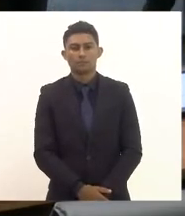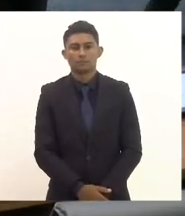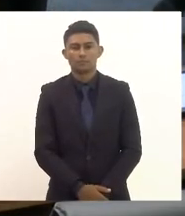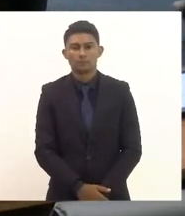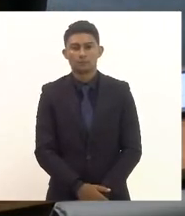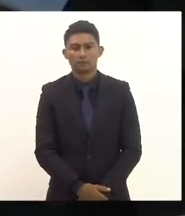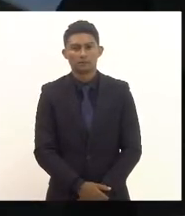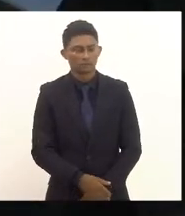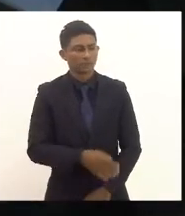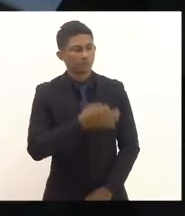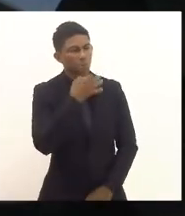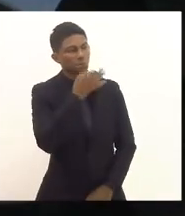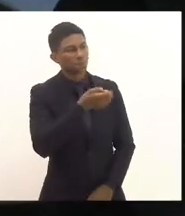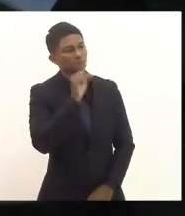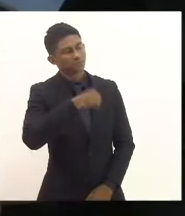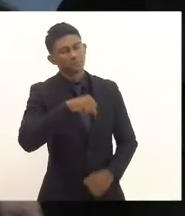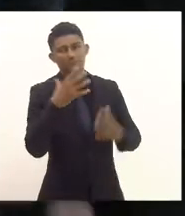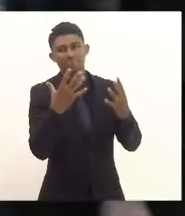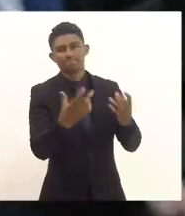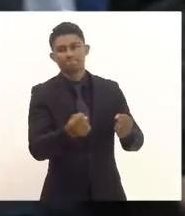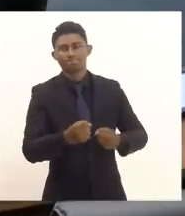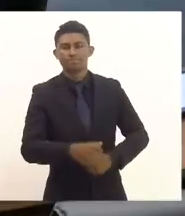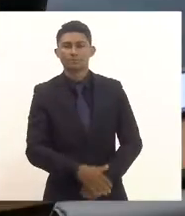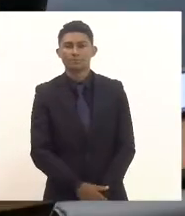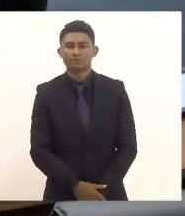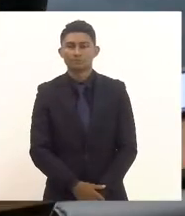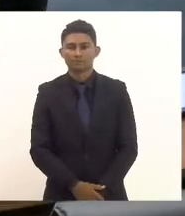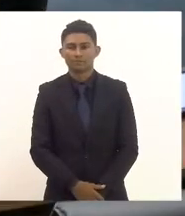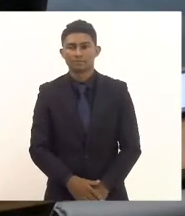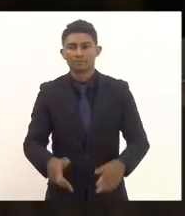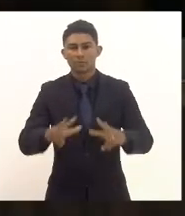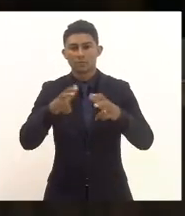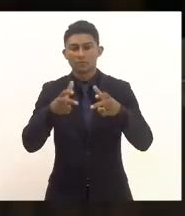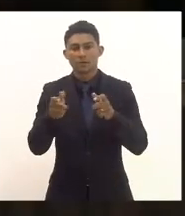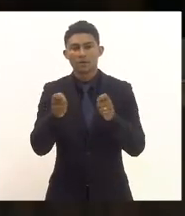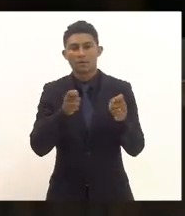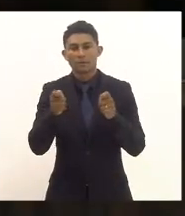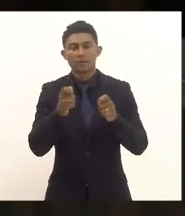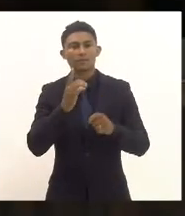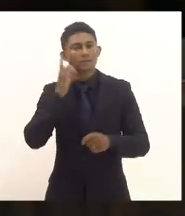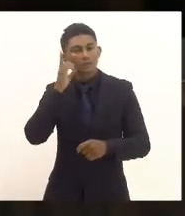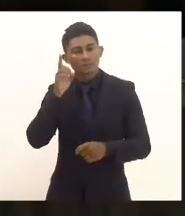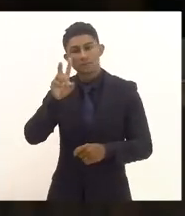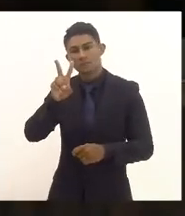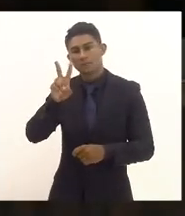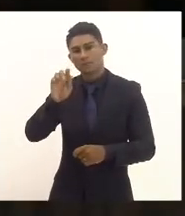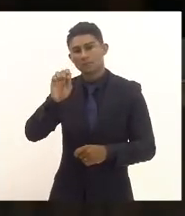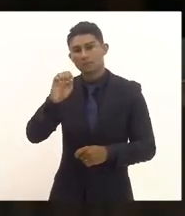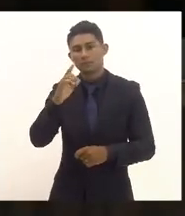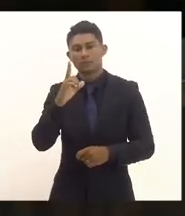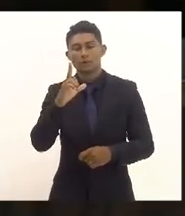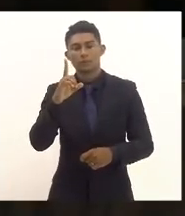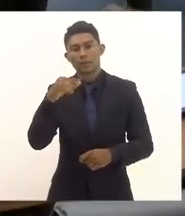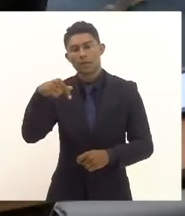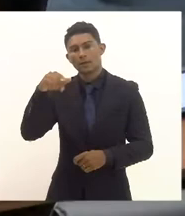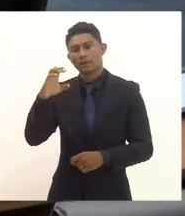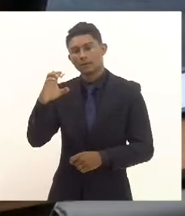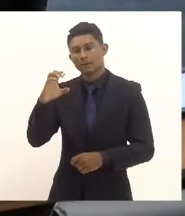e abrangentes e e pela comissão de Economia Deputado o waldeck carneiro